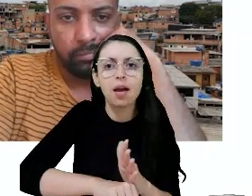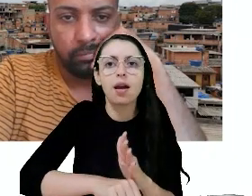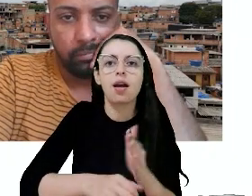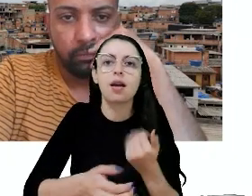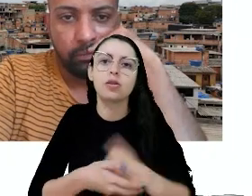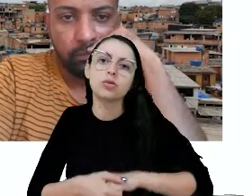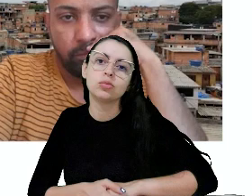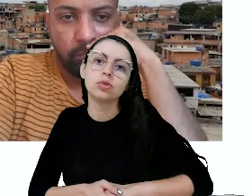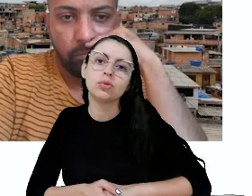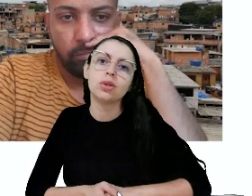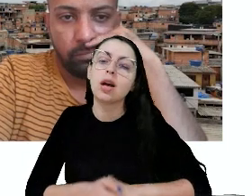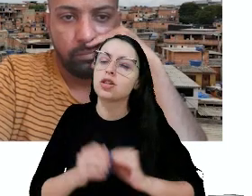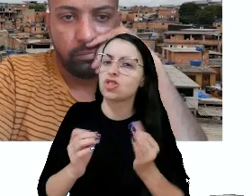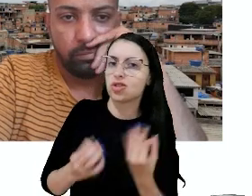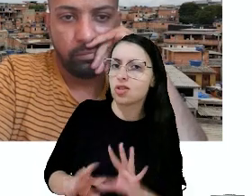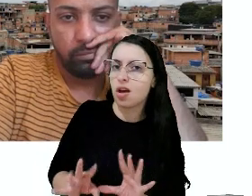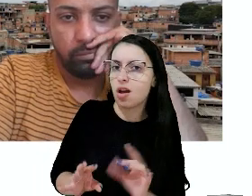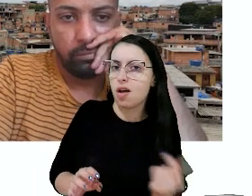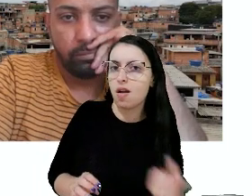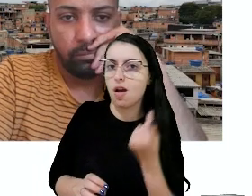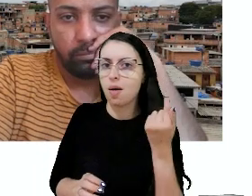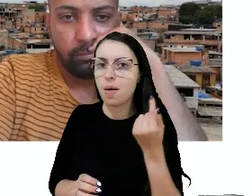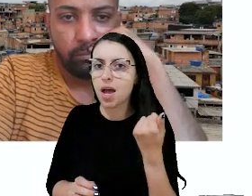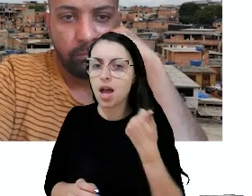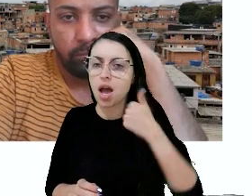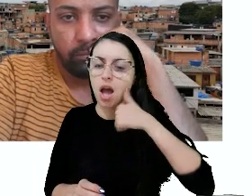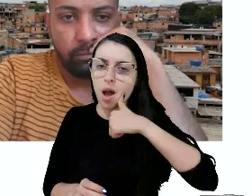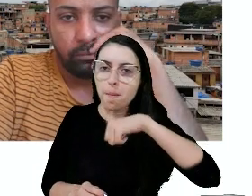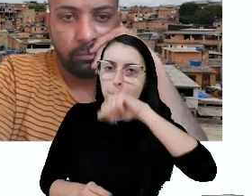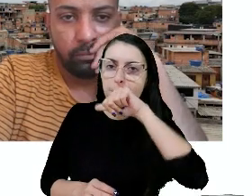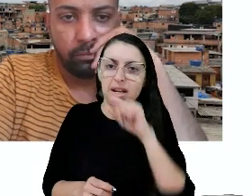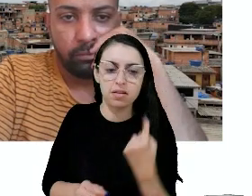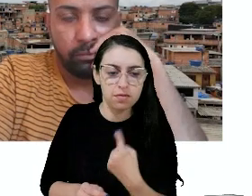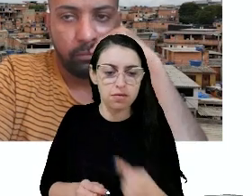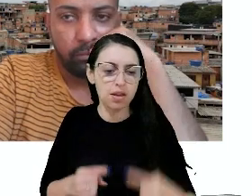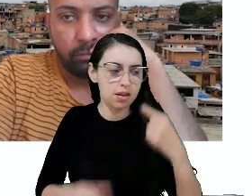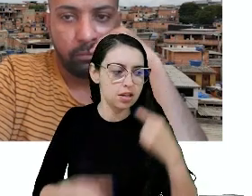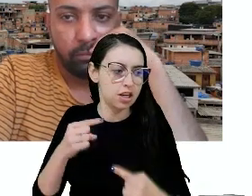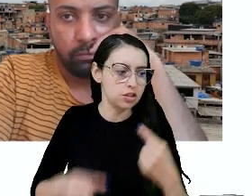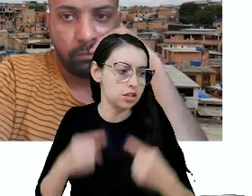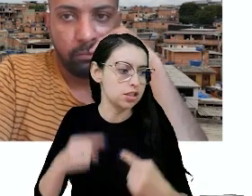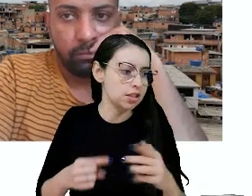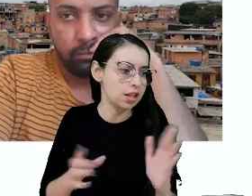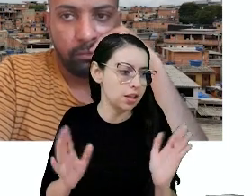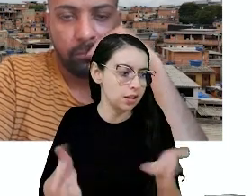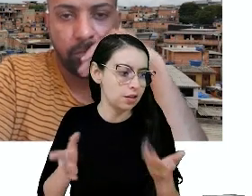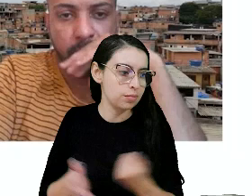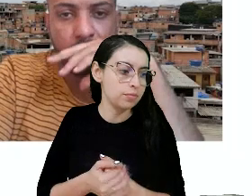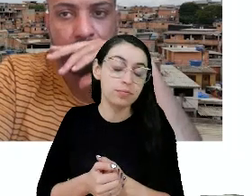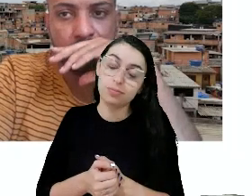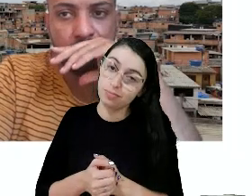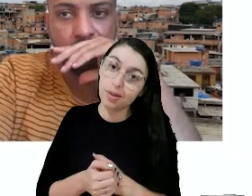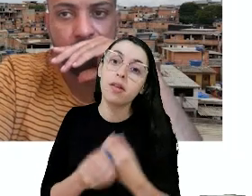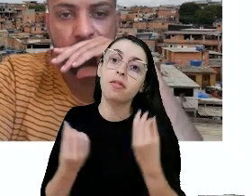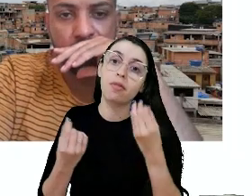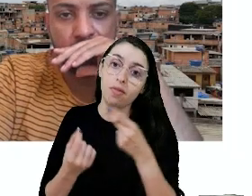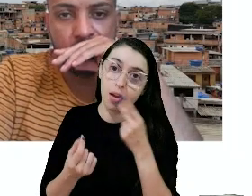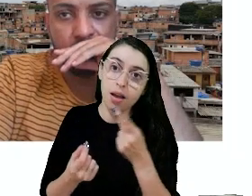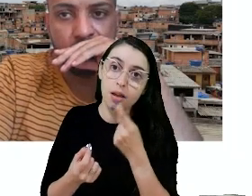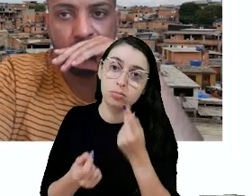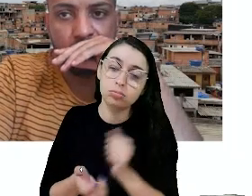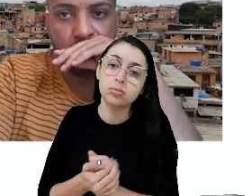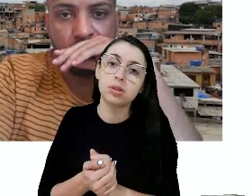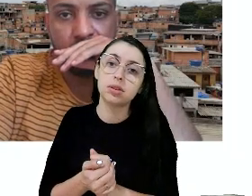privilégio de poder ser autônoma e de poder ser uma mãe hoje que consegue vir aqui discutir essas questões. Então, eu digo... E a